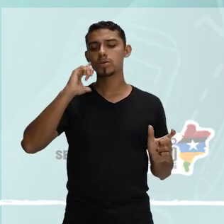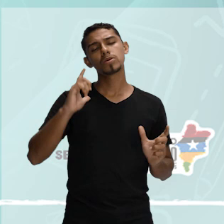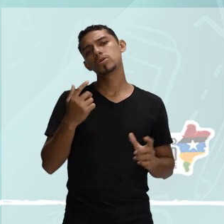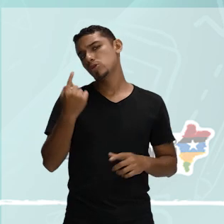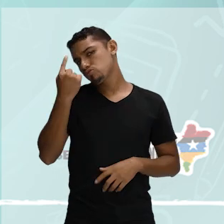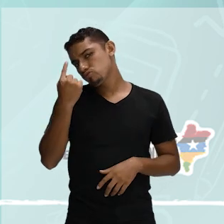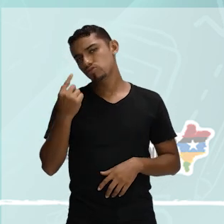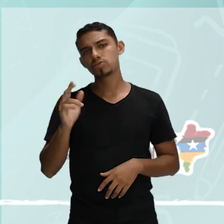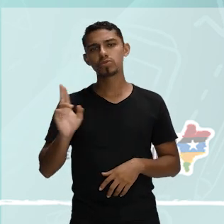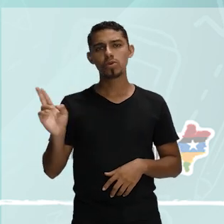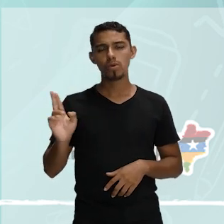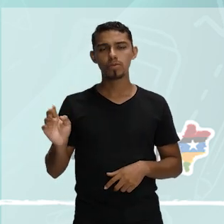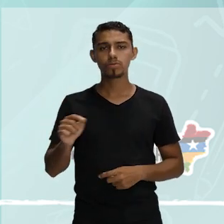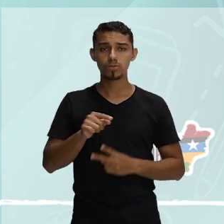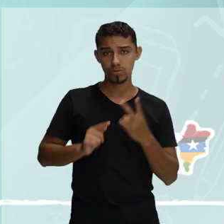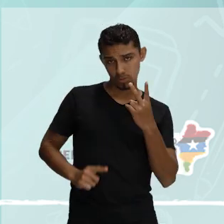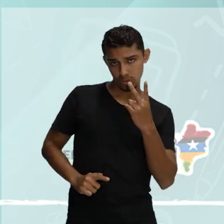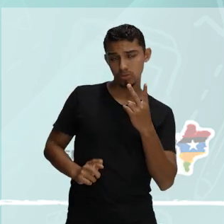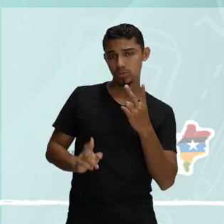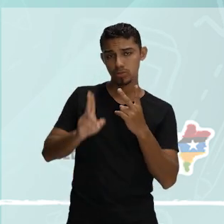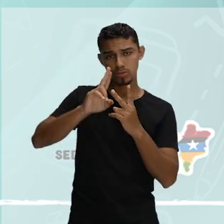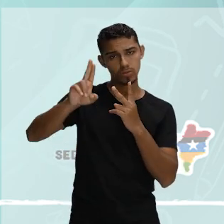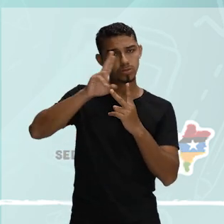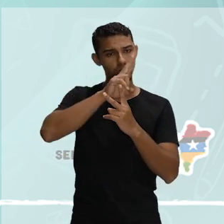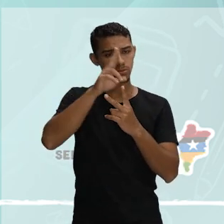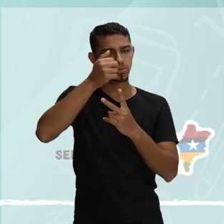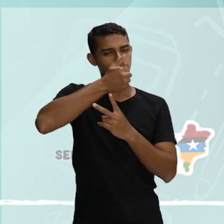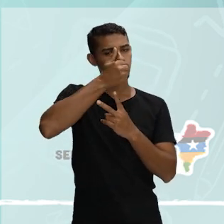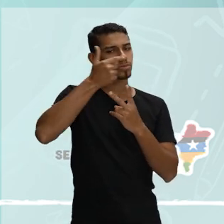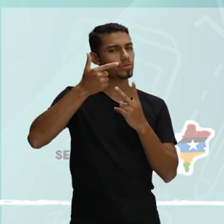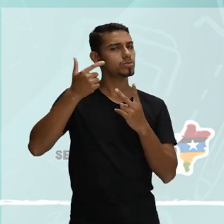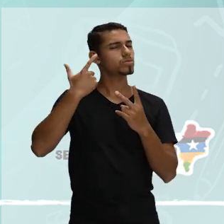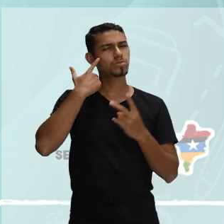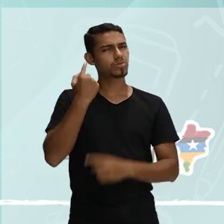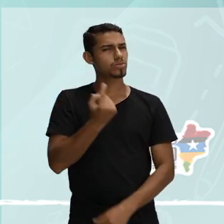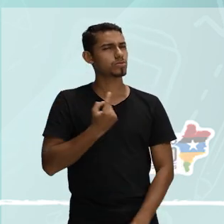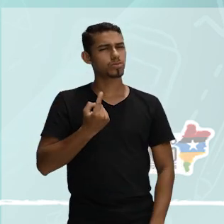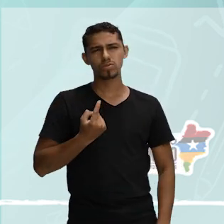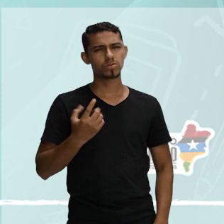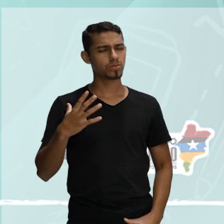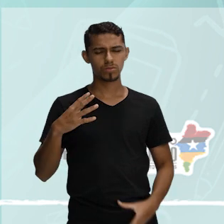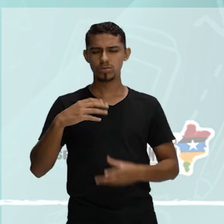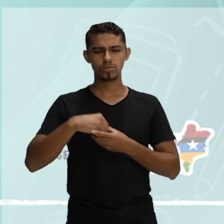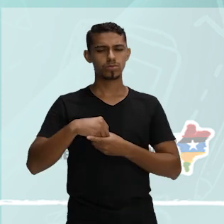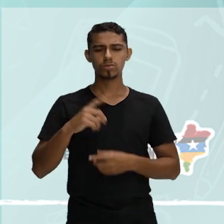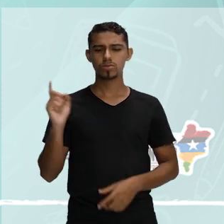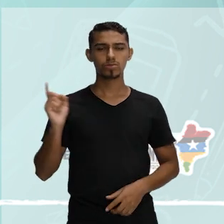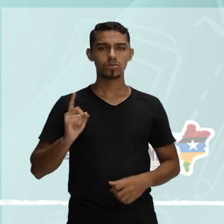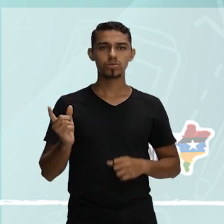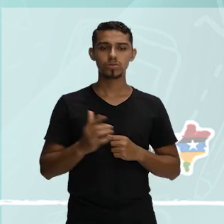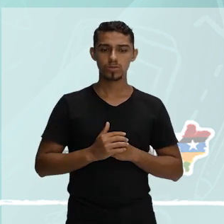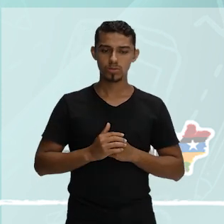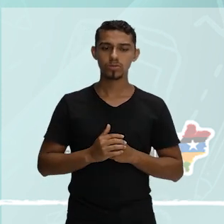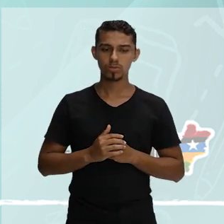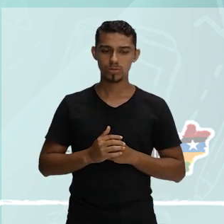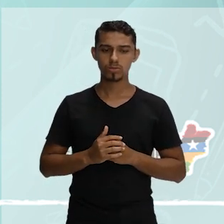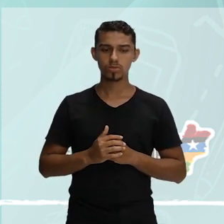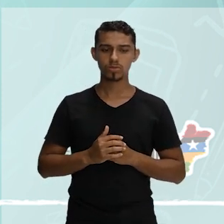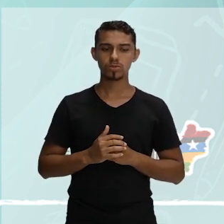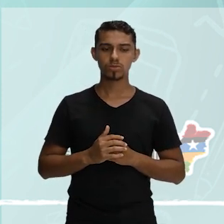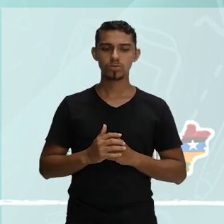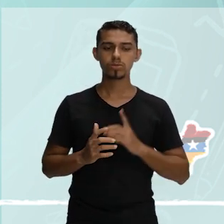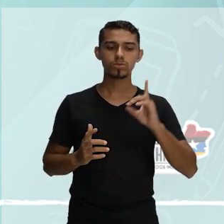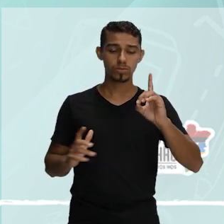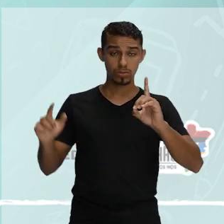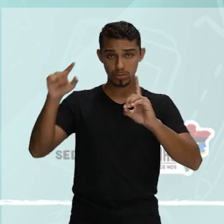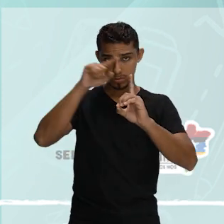apenas um único nome, são dois nomes. Então, esse termo sozinho aqui não se encaixa. Por isso que é uma alternativa que está incorreta. A